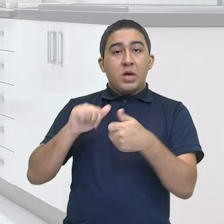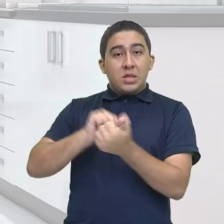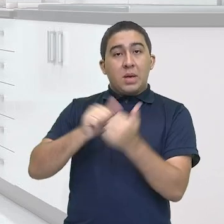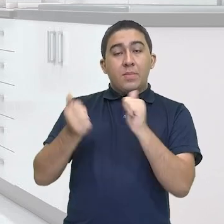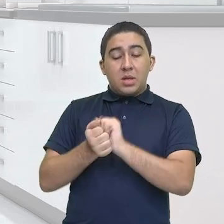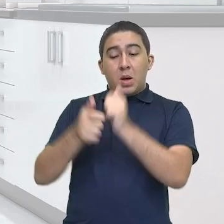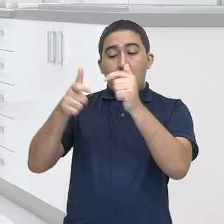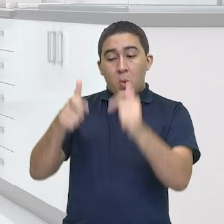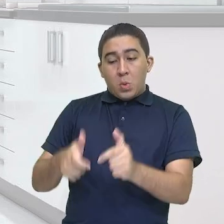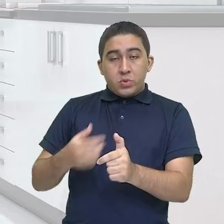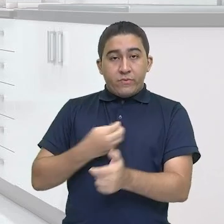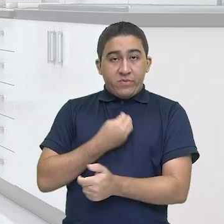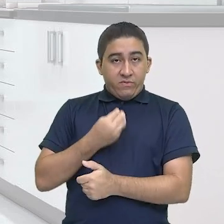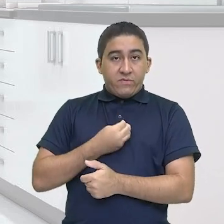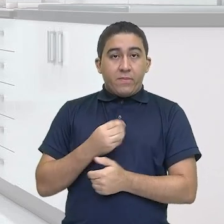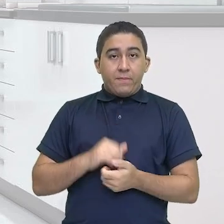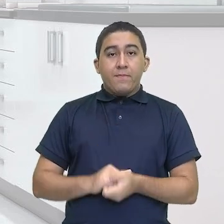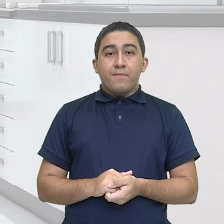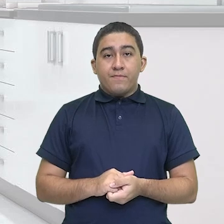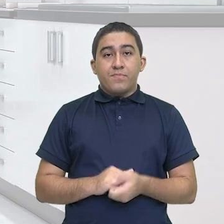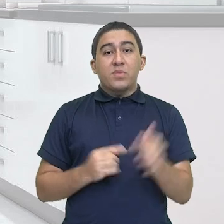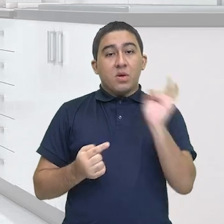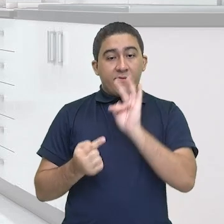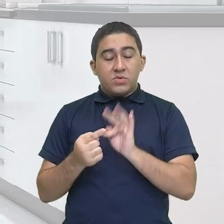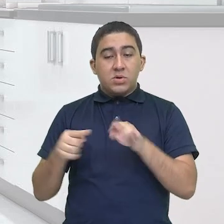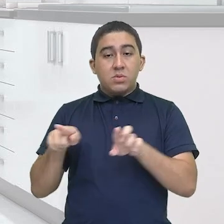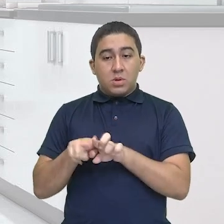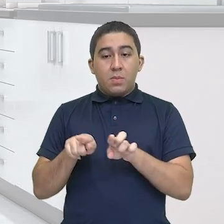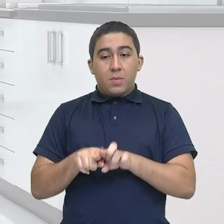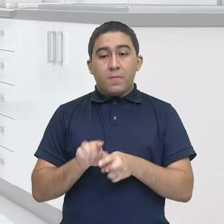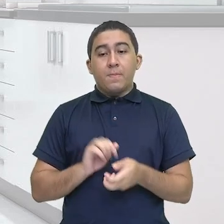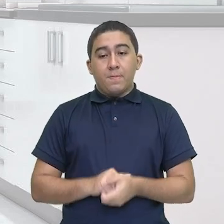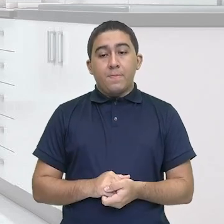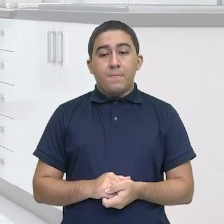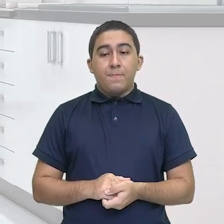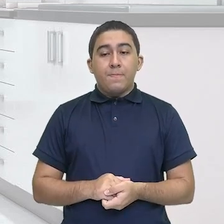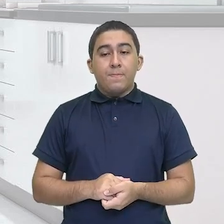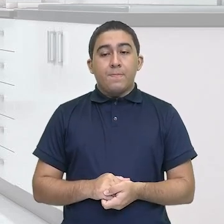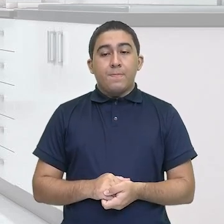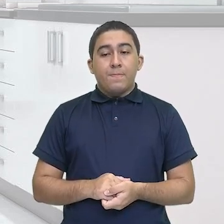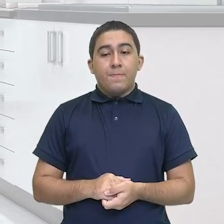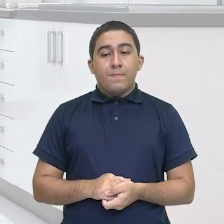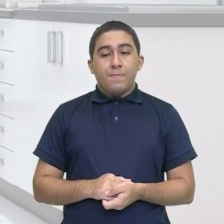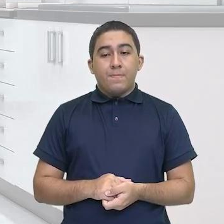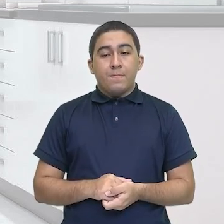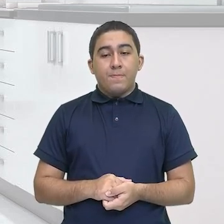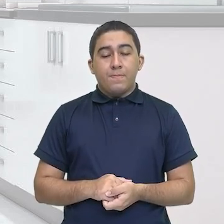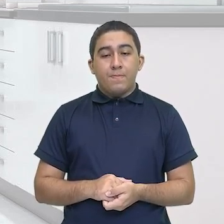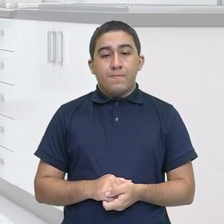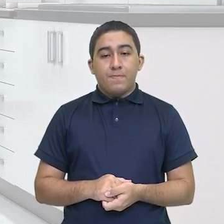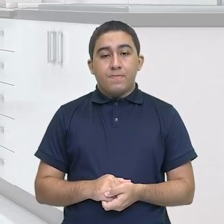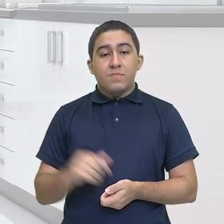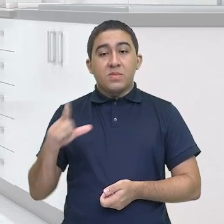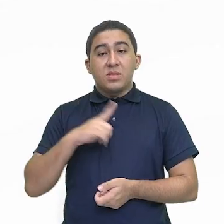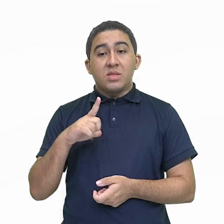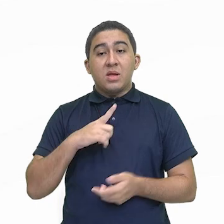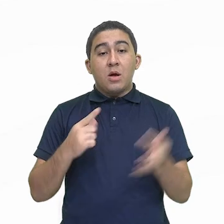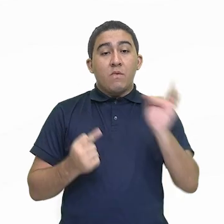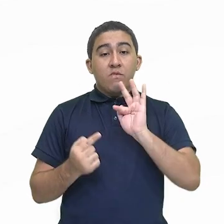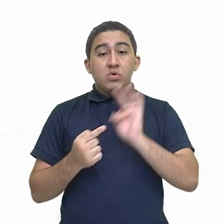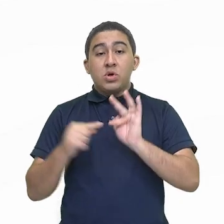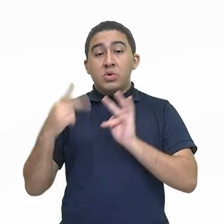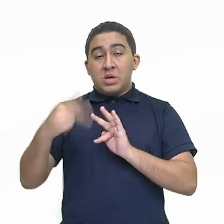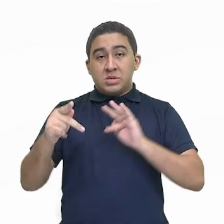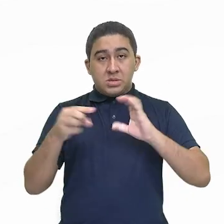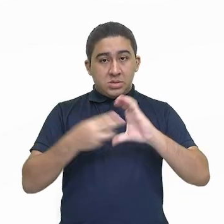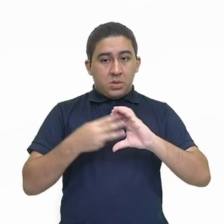adaptando conforme o tecido e funções que realizam. Nós temos também a forma e função dessas células,